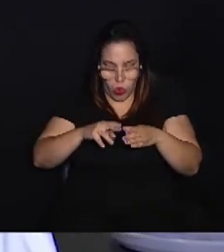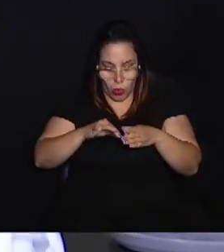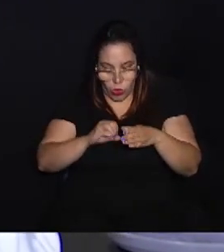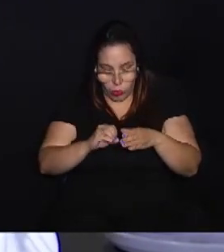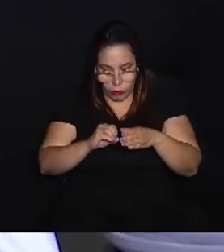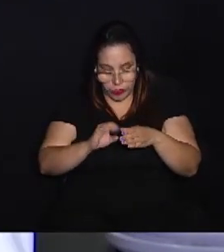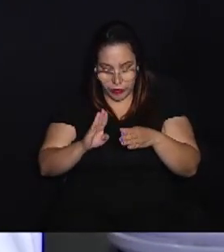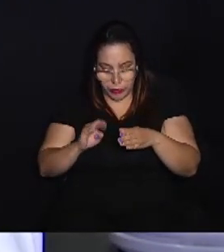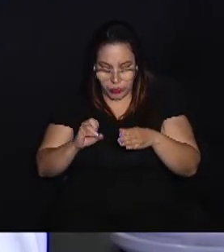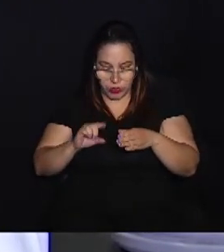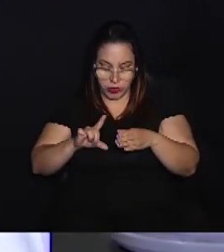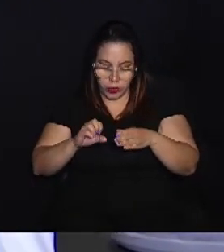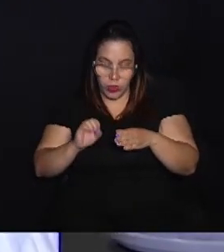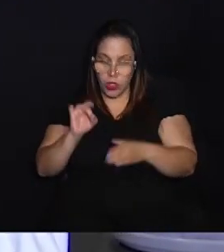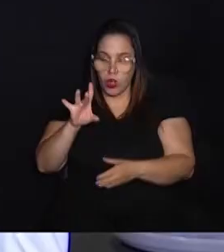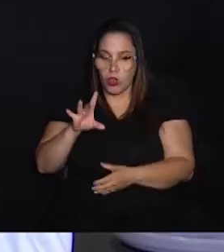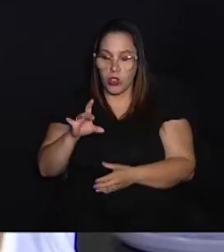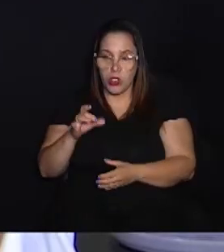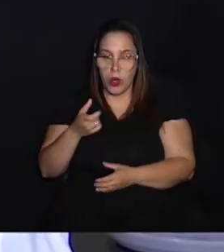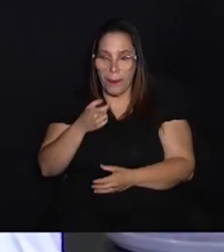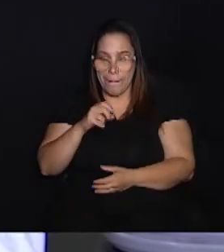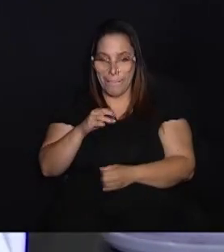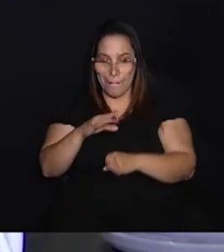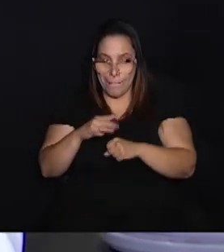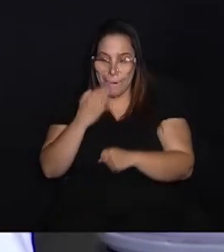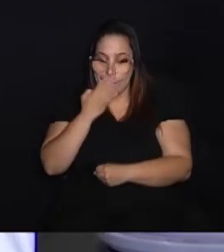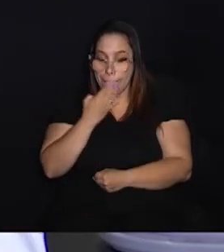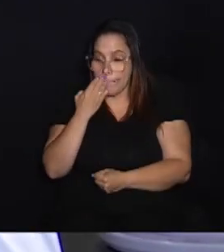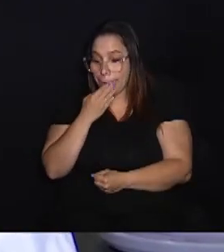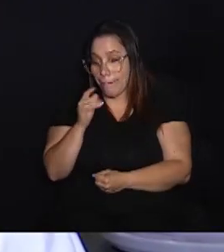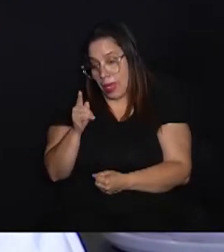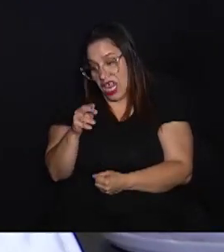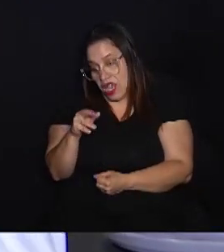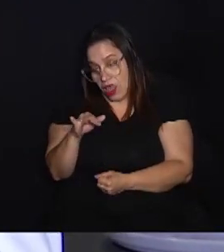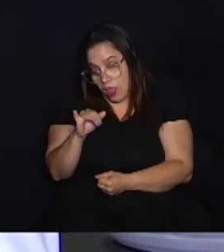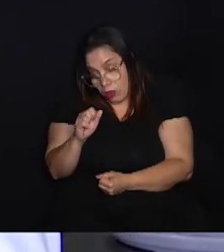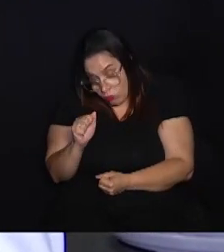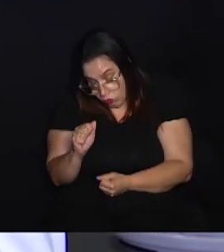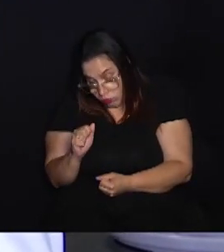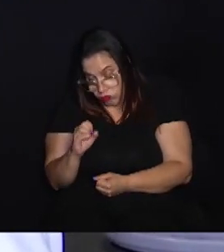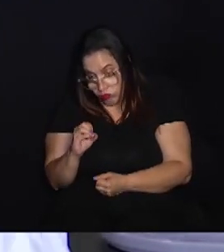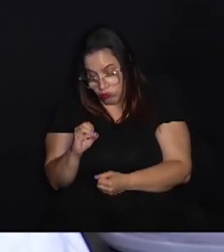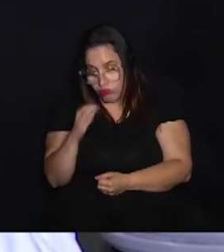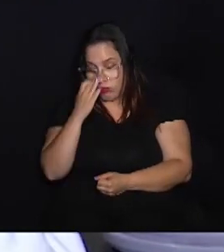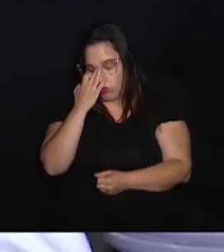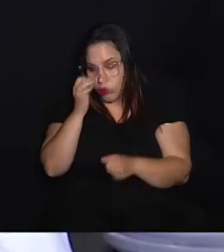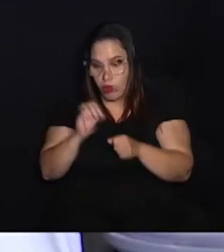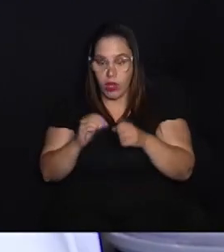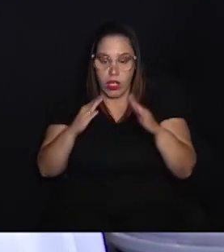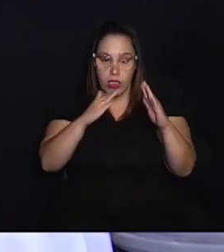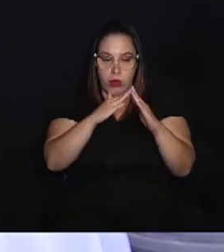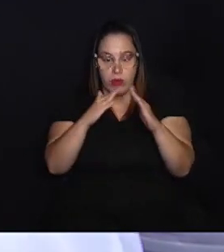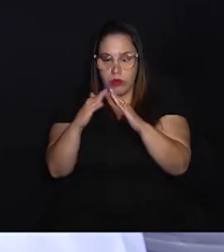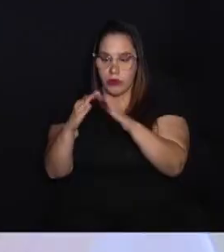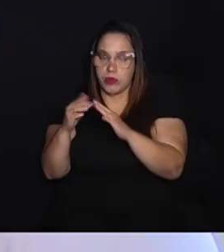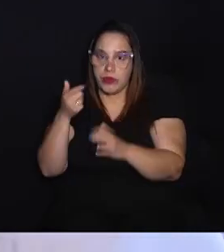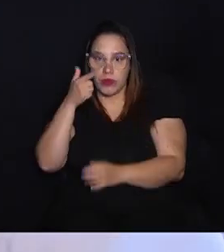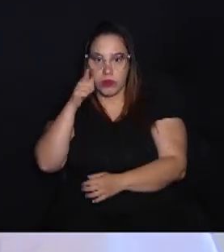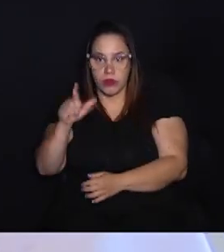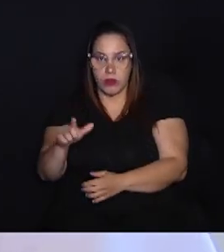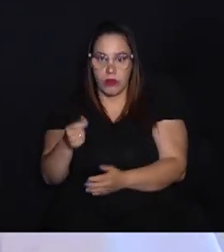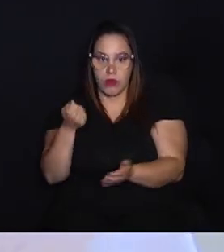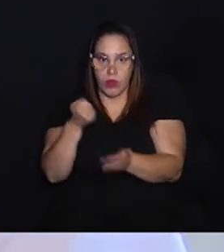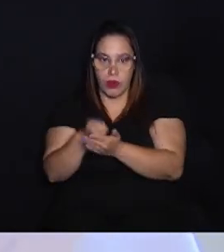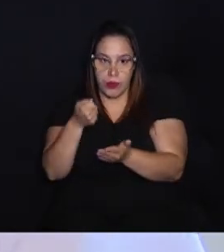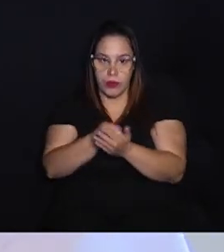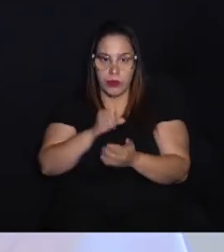em potinhos, vai ter um dia só de brigadeiros. Então são produções que elas conseguem fazer em casa e também conseguem vender. Essa